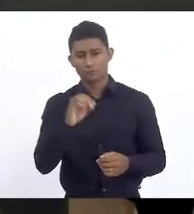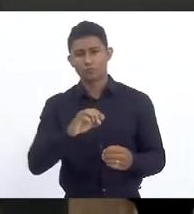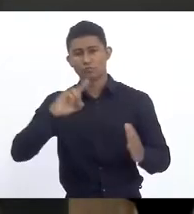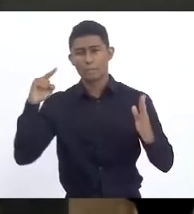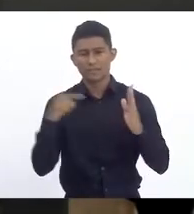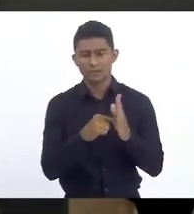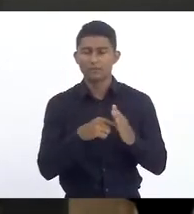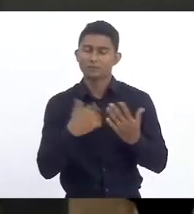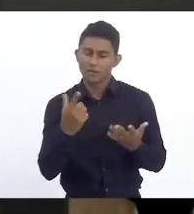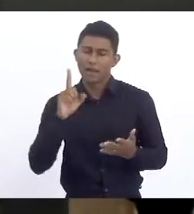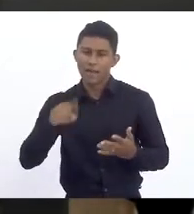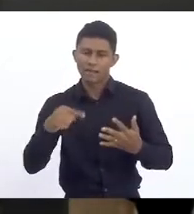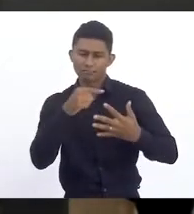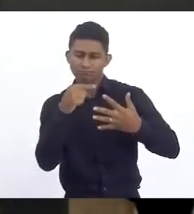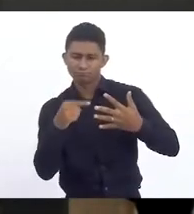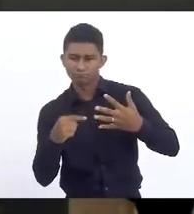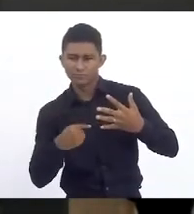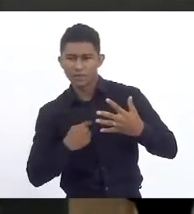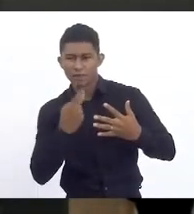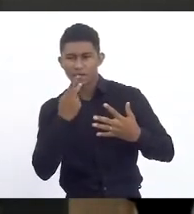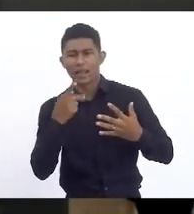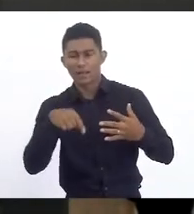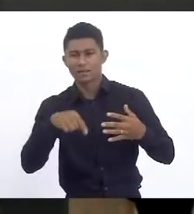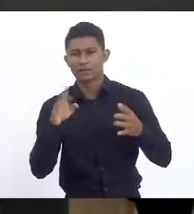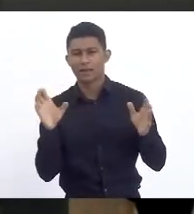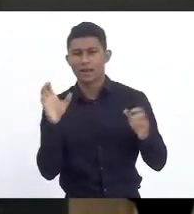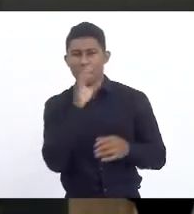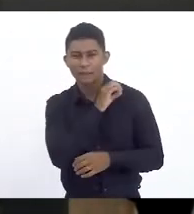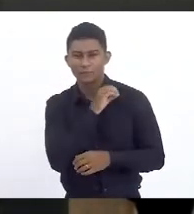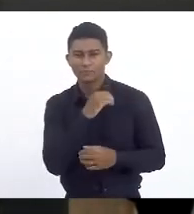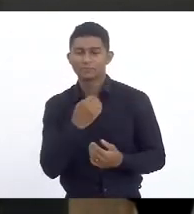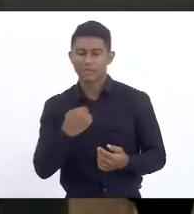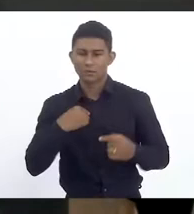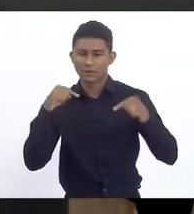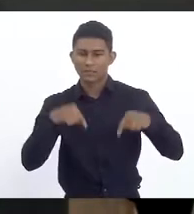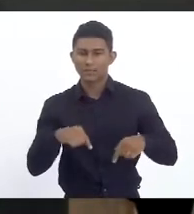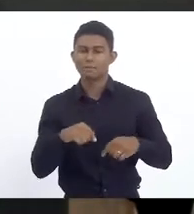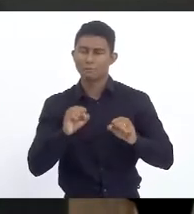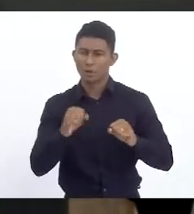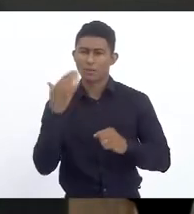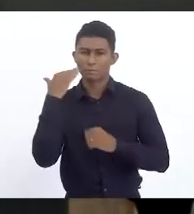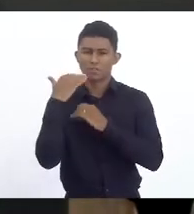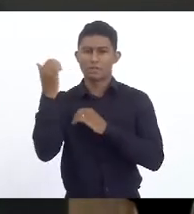pontos que a gente gostaria de destacar aqui bem, bem rapidamente. Eu fico à disposição também. Obrigado.